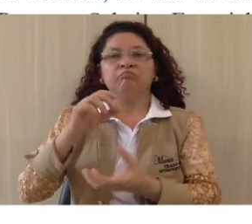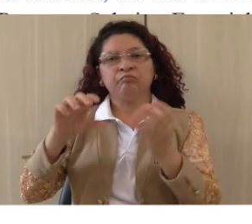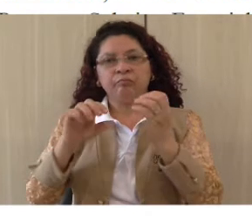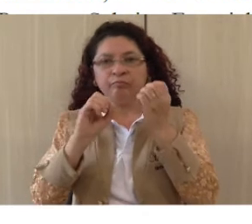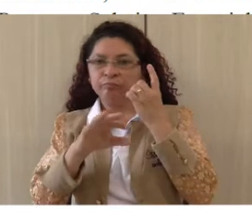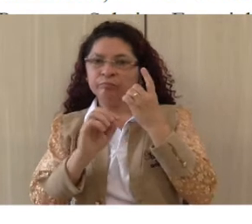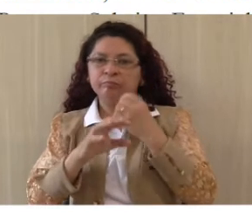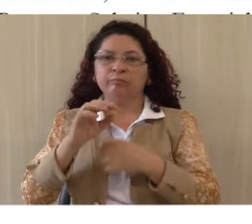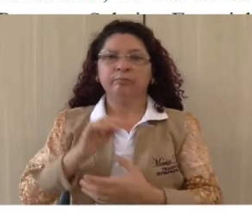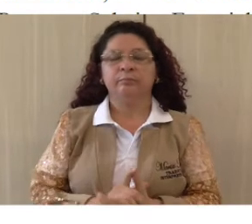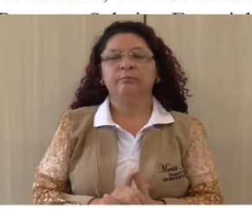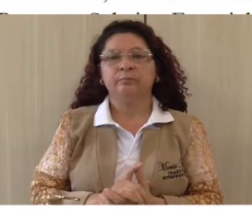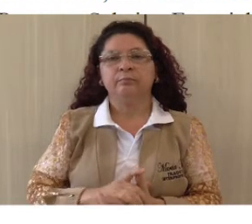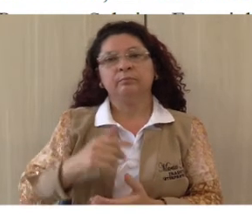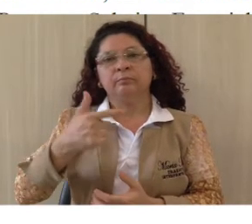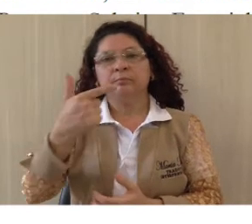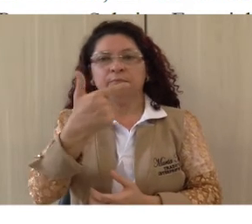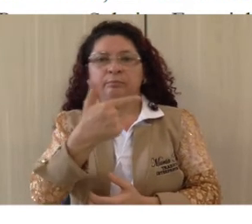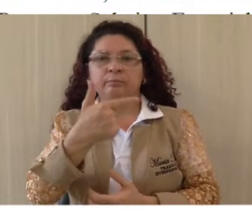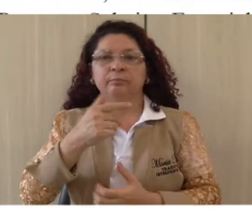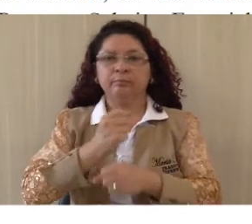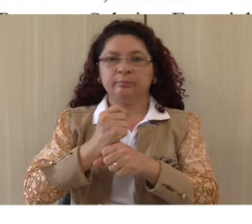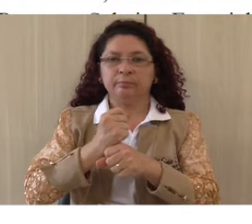de 17 de junho de 2022.